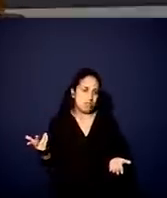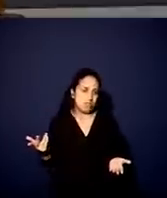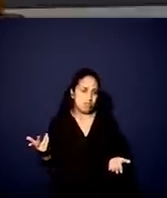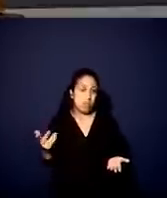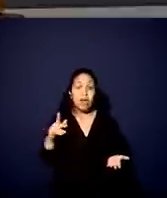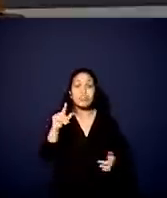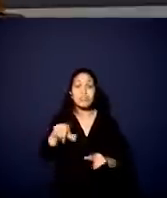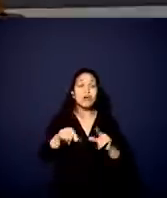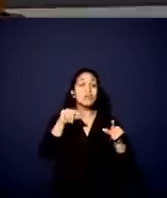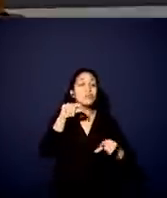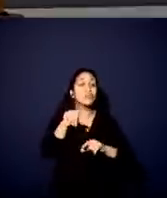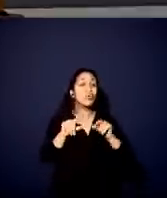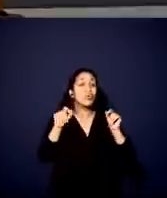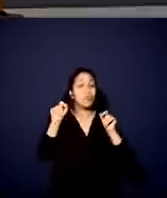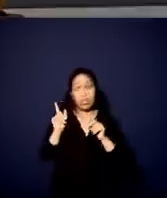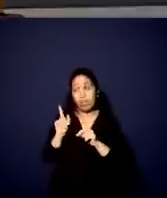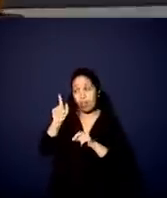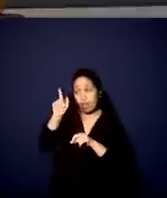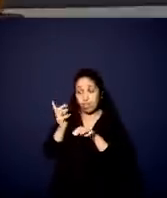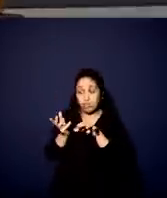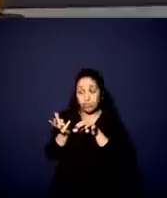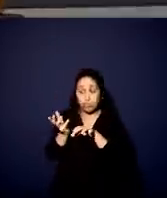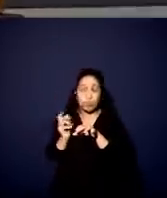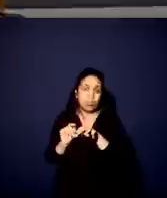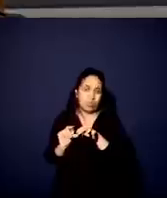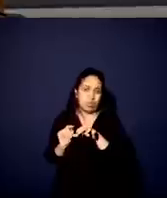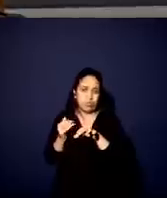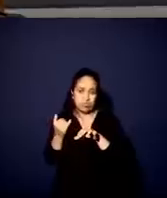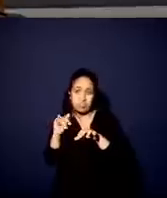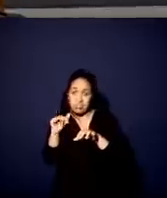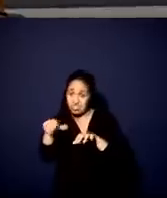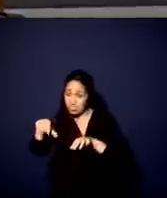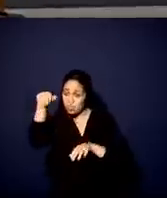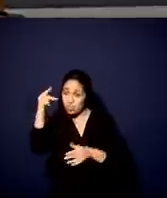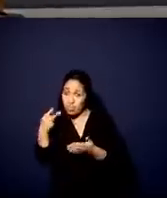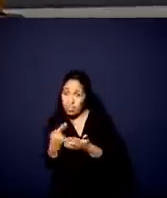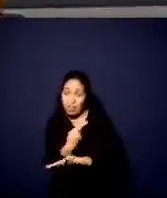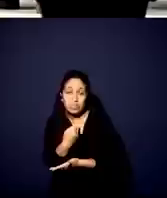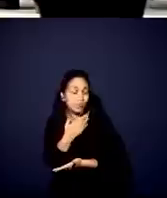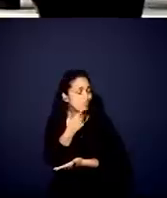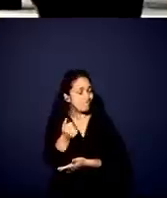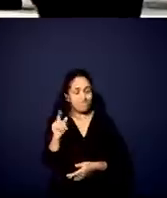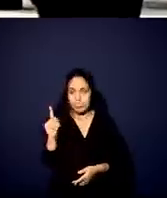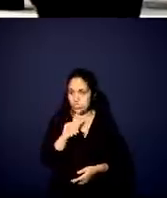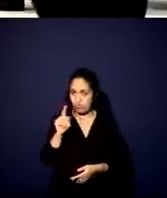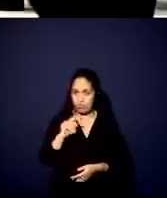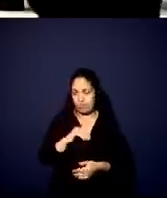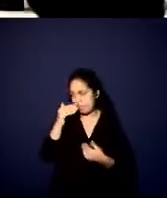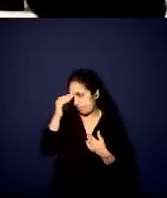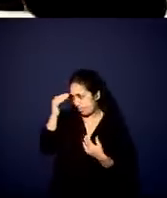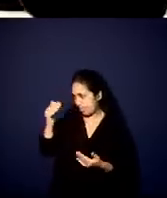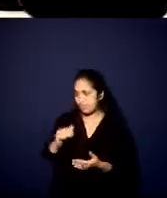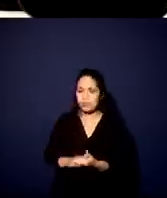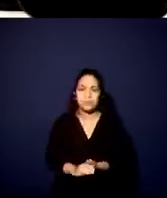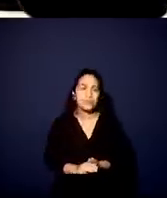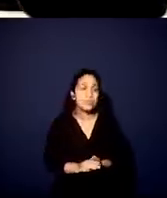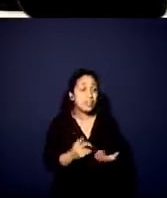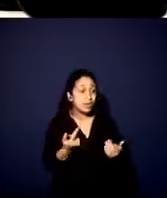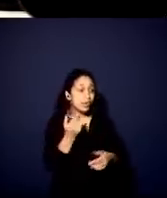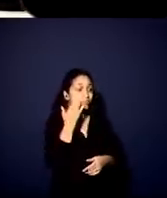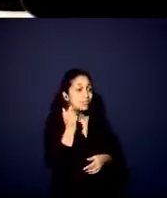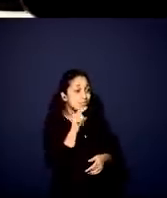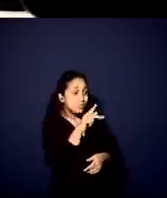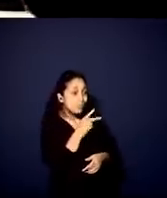essa decisão a gente toma no Congresso se a gente não tomar decisão correta não vai melhorar eu queria saber